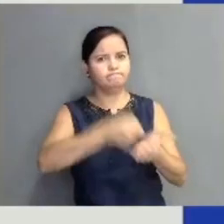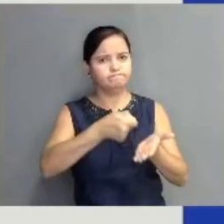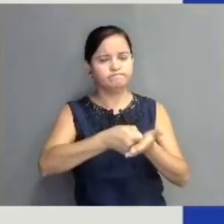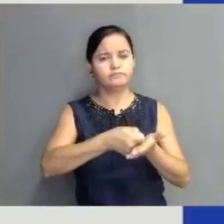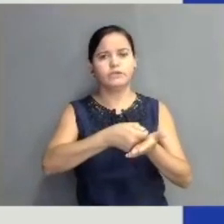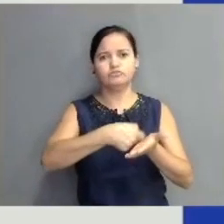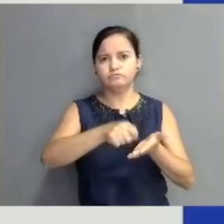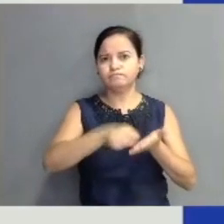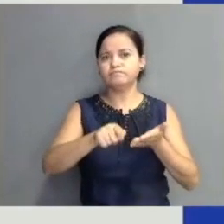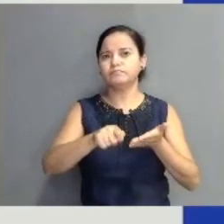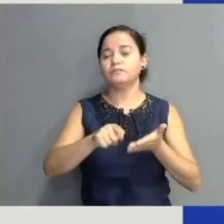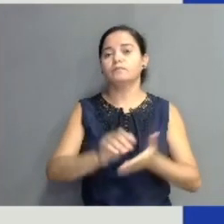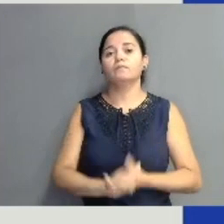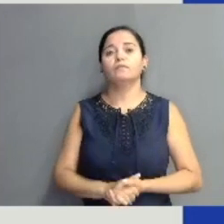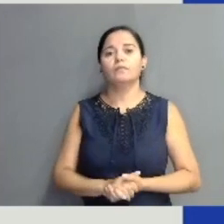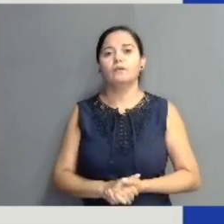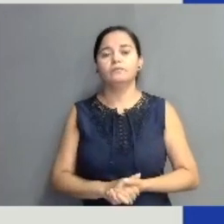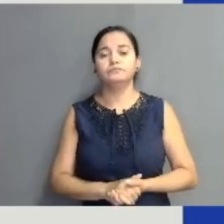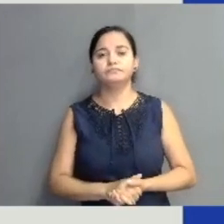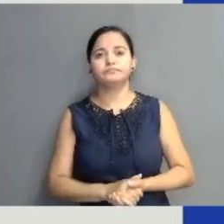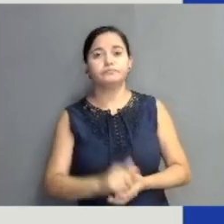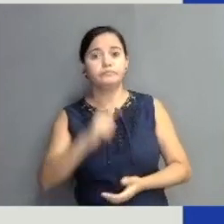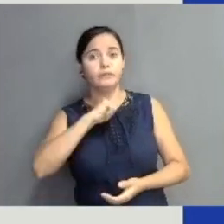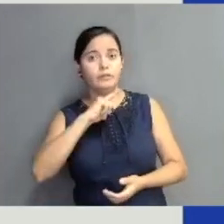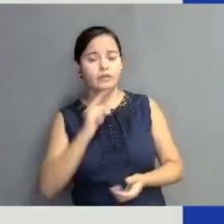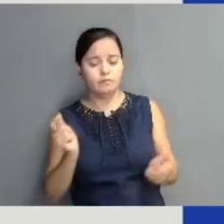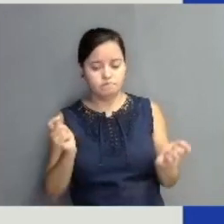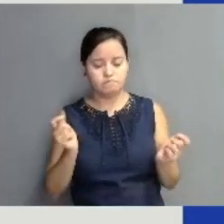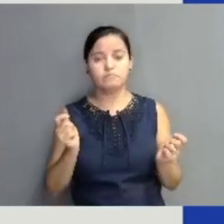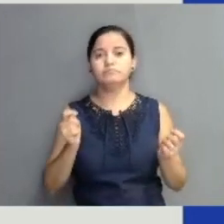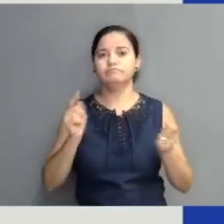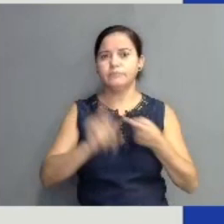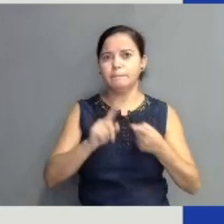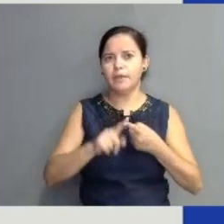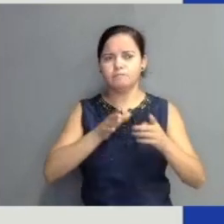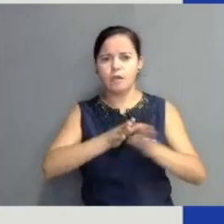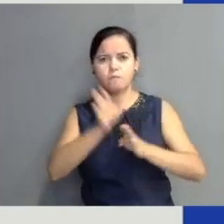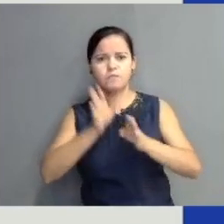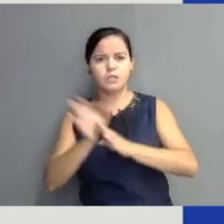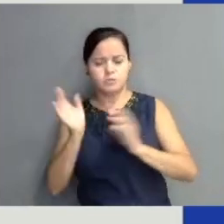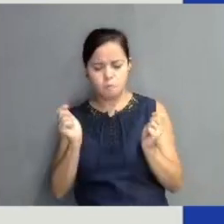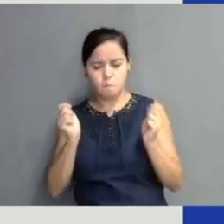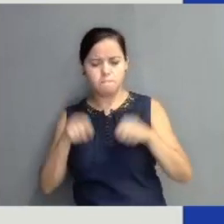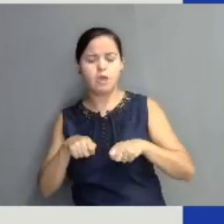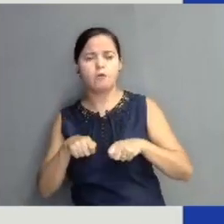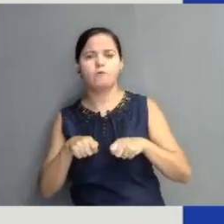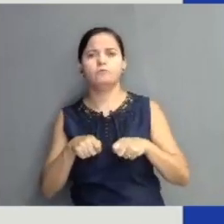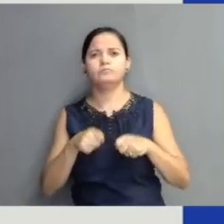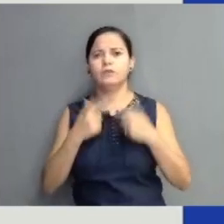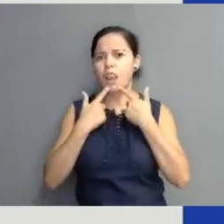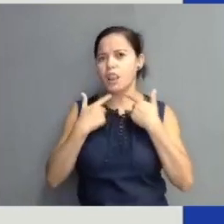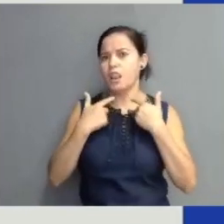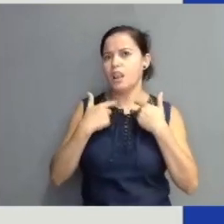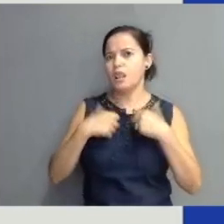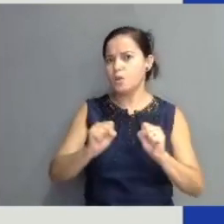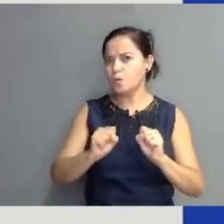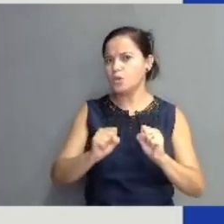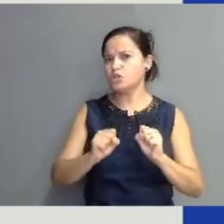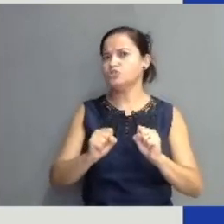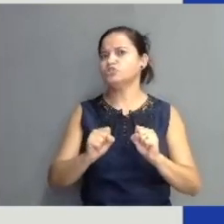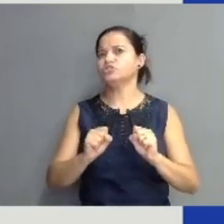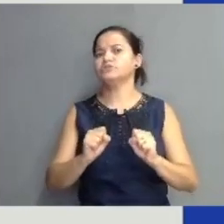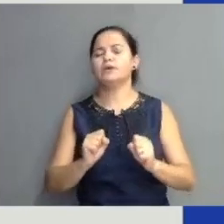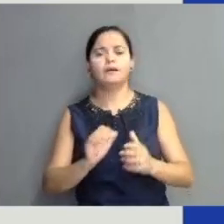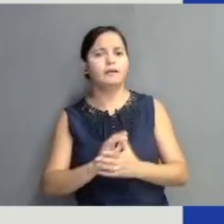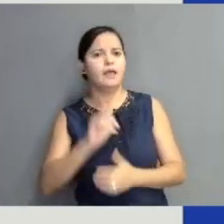tela, novamente, a argumentação de competência linguística, né, demonstra em sentido amplo que